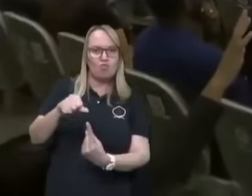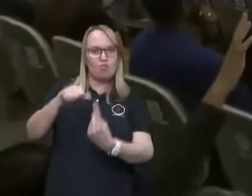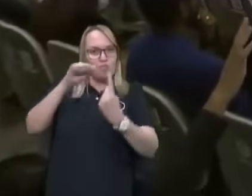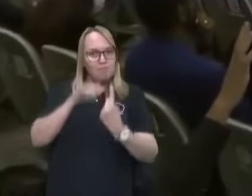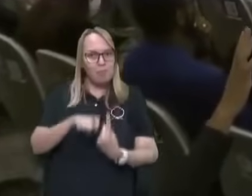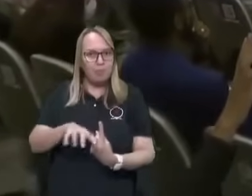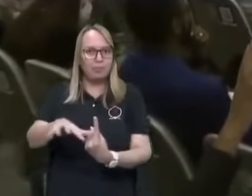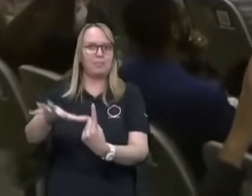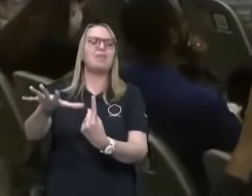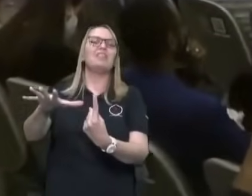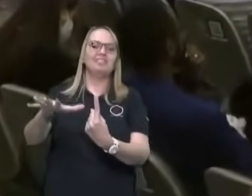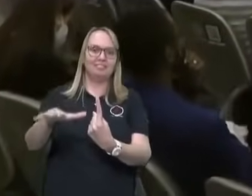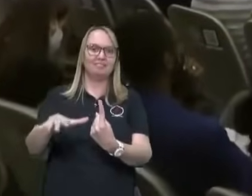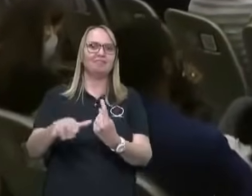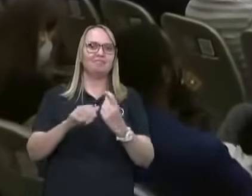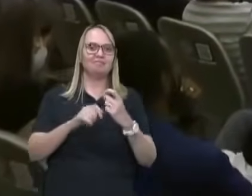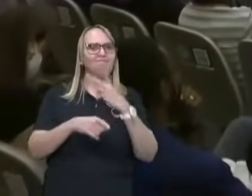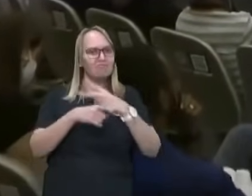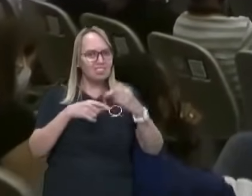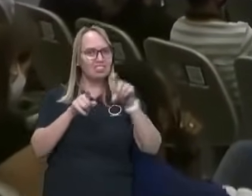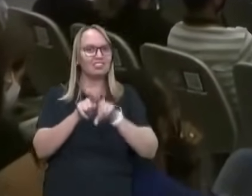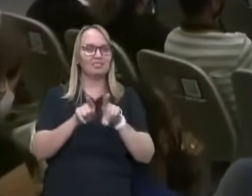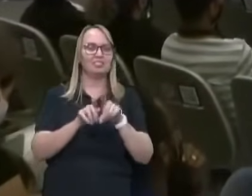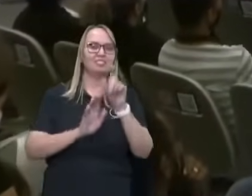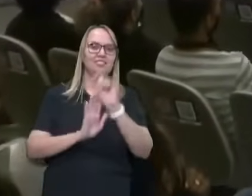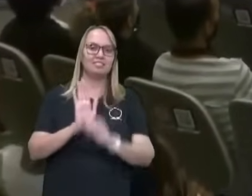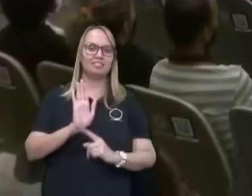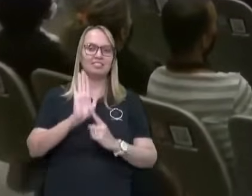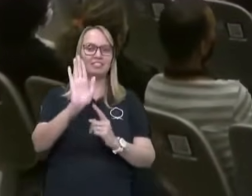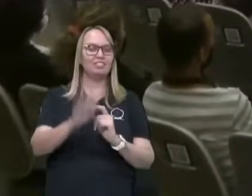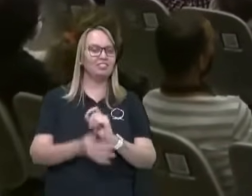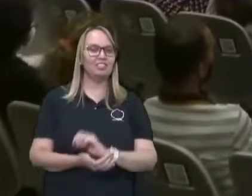vitória. Aqui, meu irmão, isso é o texto.